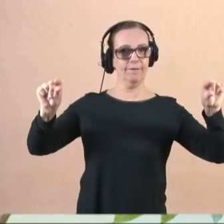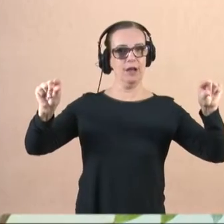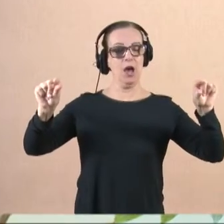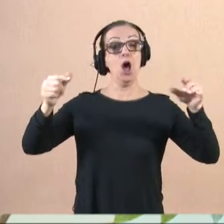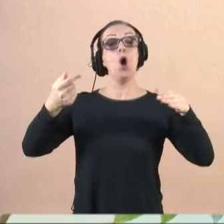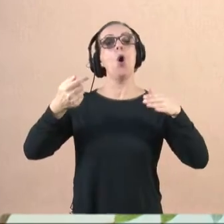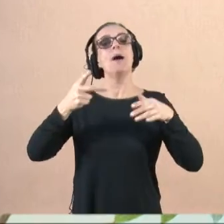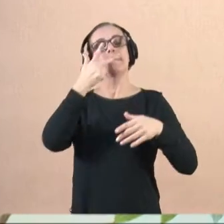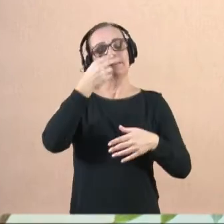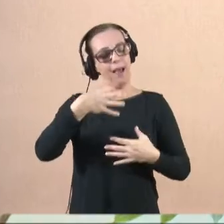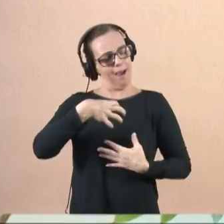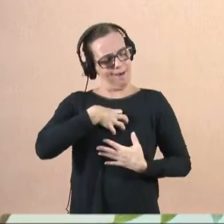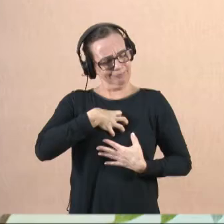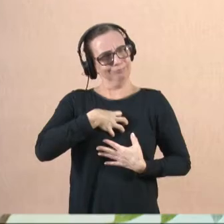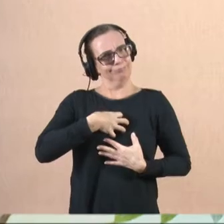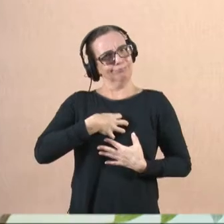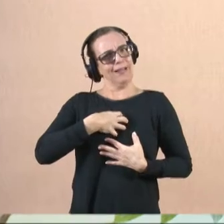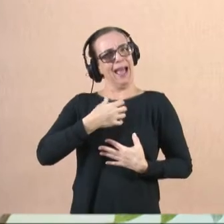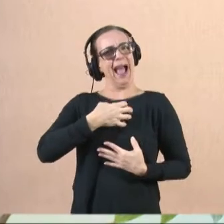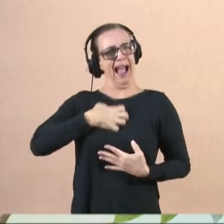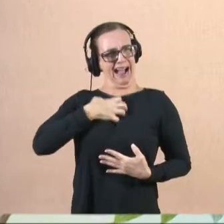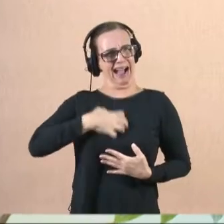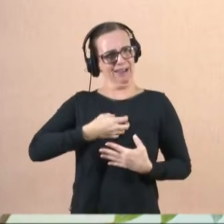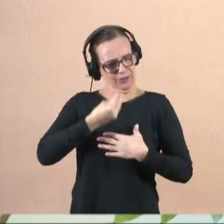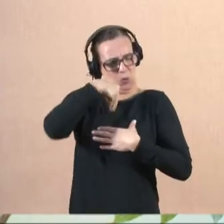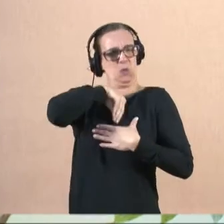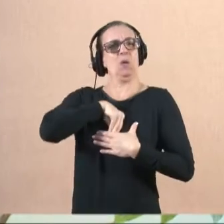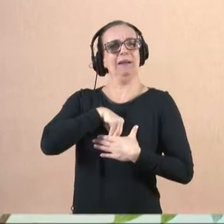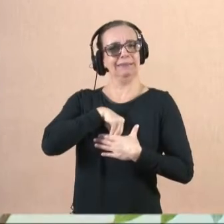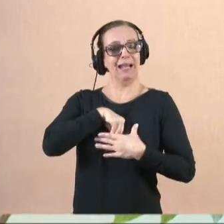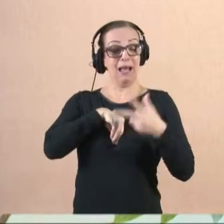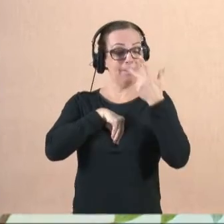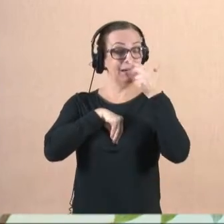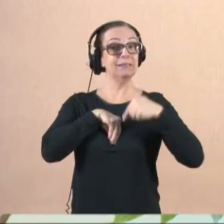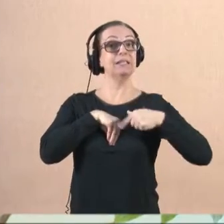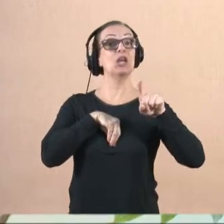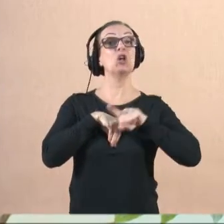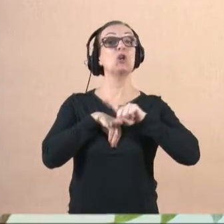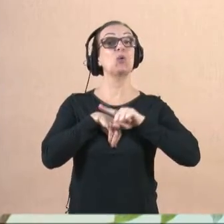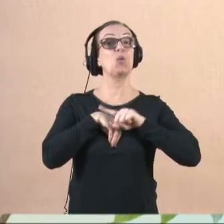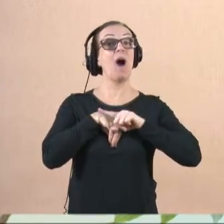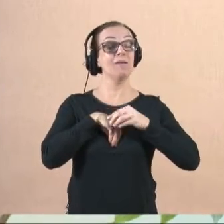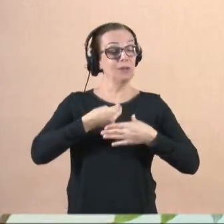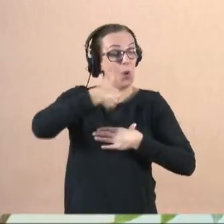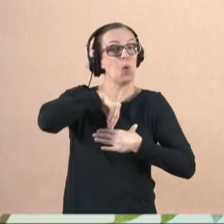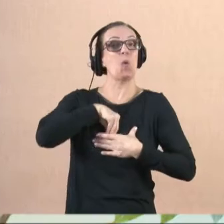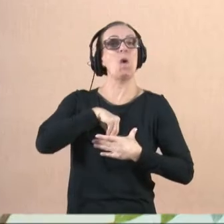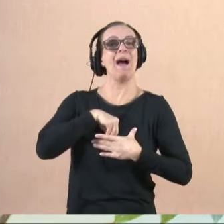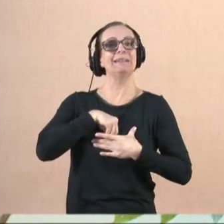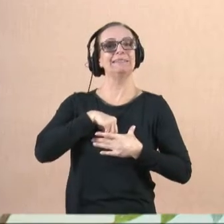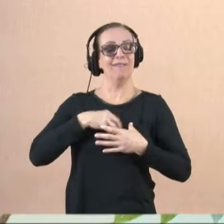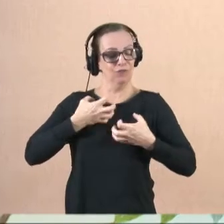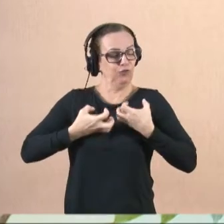guardar a raiva é como segurar um carvão na brasa com a intenção de atirá-lo em alguém e você que você